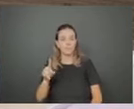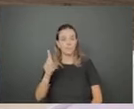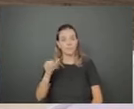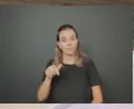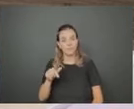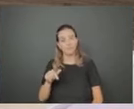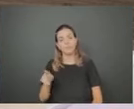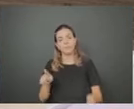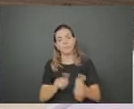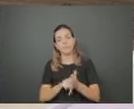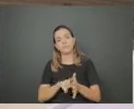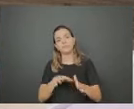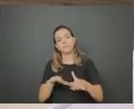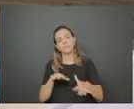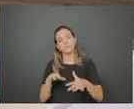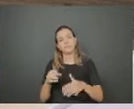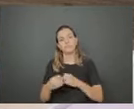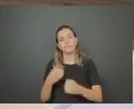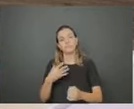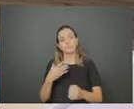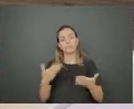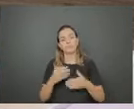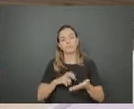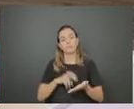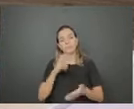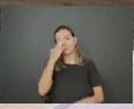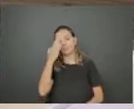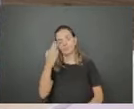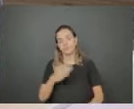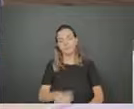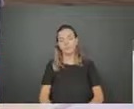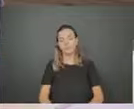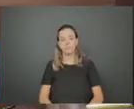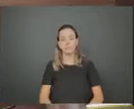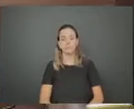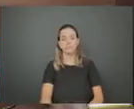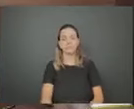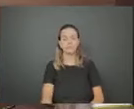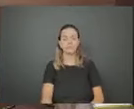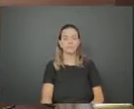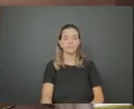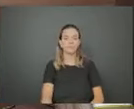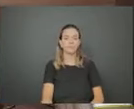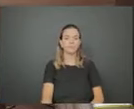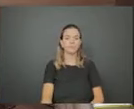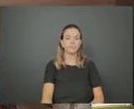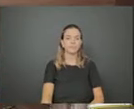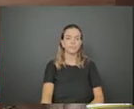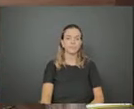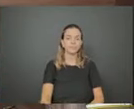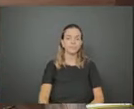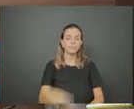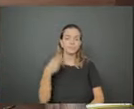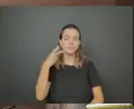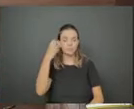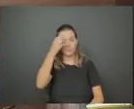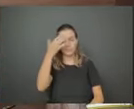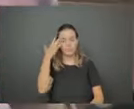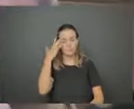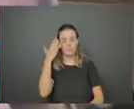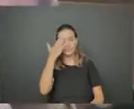que me enviaram hoje pela manhã. Muito obrigada. Obrigada, vereadora Maria Letícia. Próxima vereadora, a vereadora Noêmia Rocha. Muito obrigada,